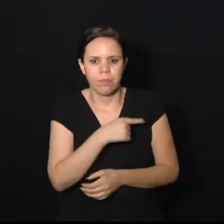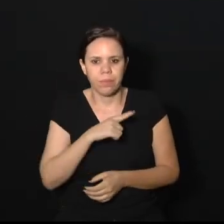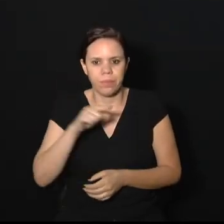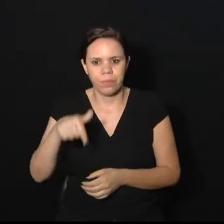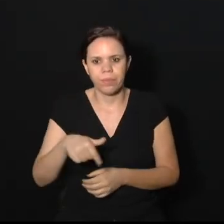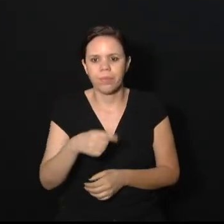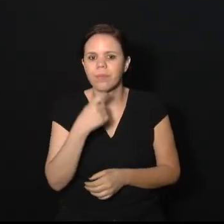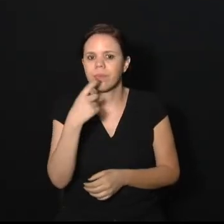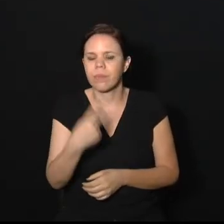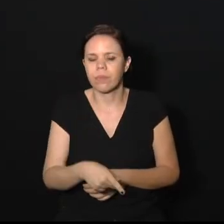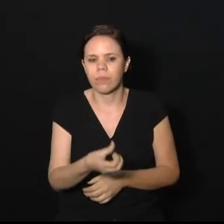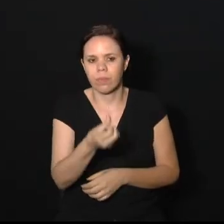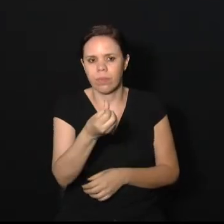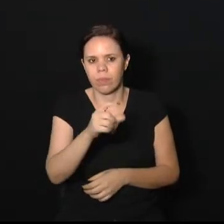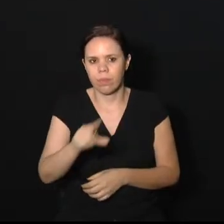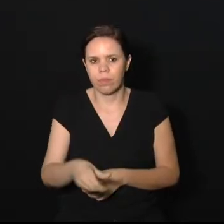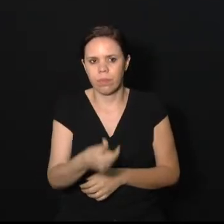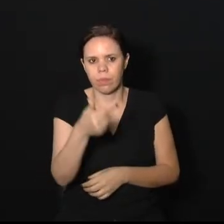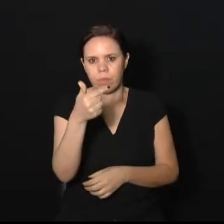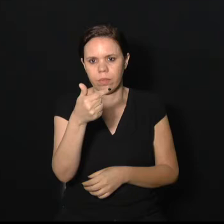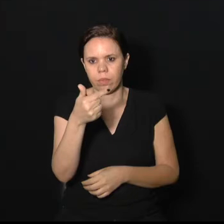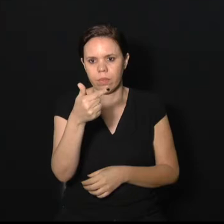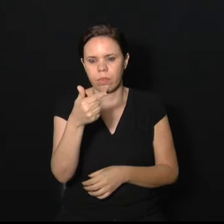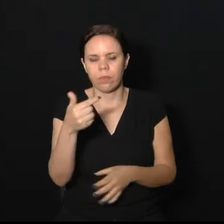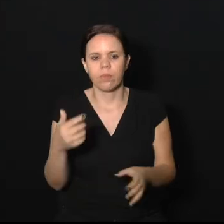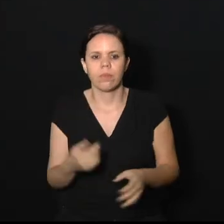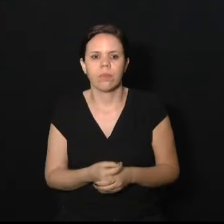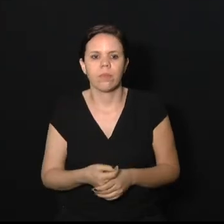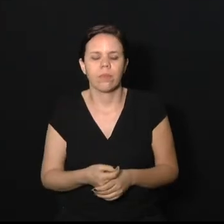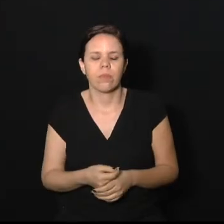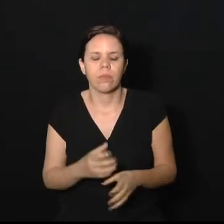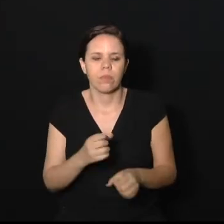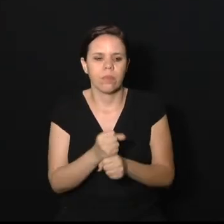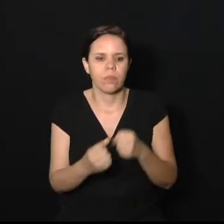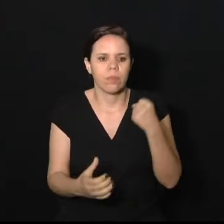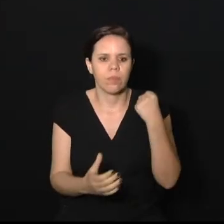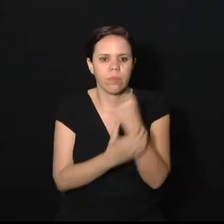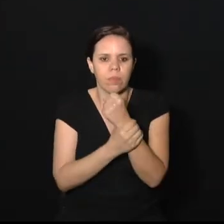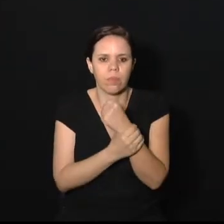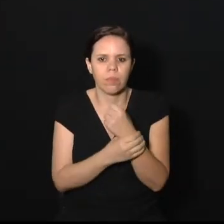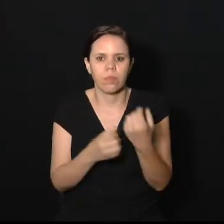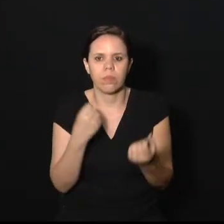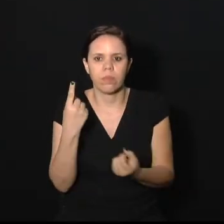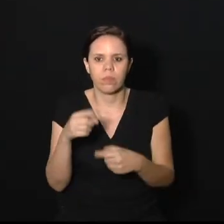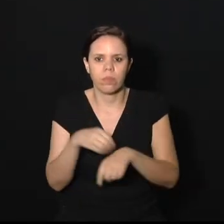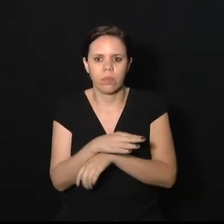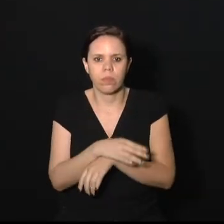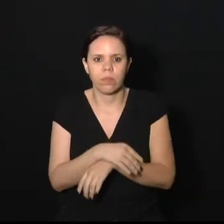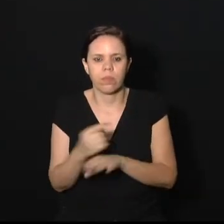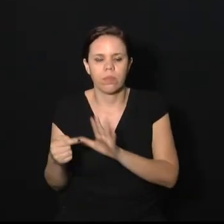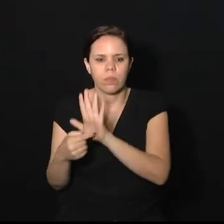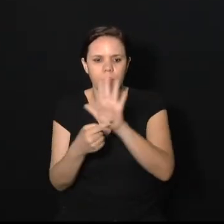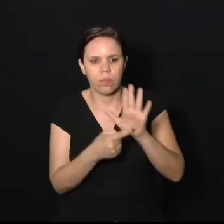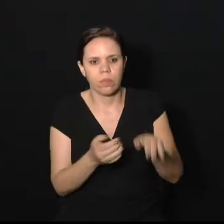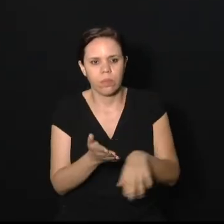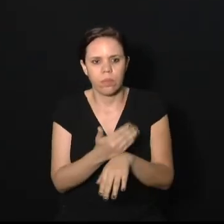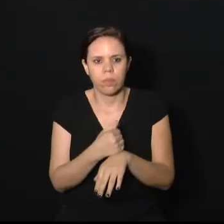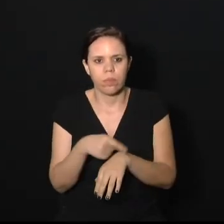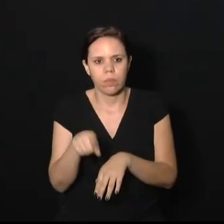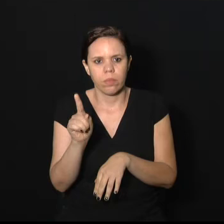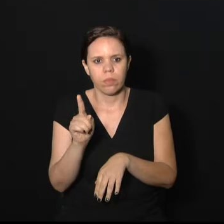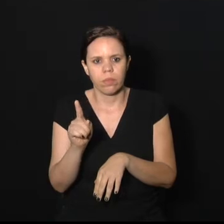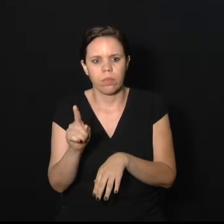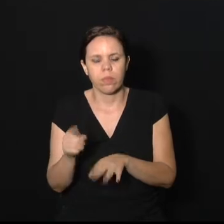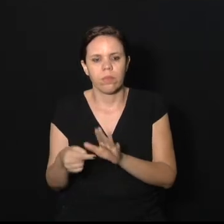Campinas 6,2 da nota de segurança, que tem alguns indicadores que a gente mostrou aí anteriormente, a Raquel vai